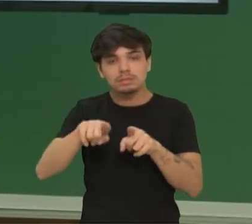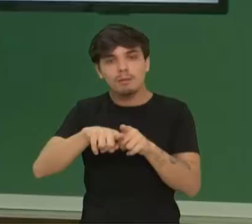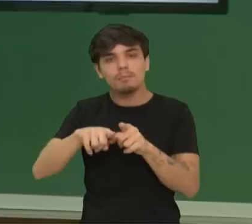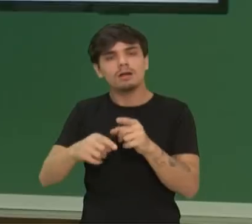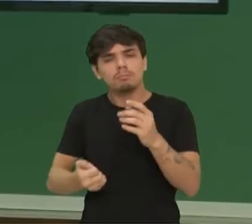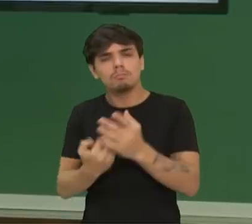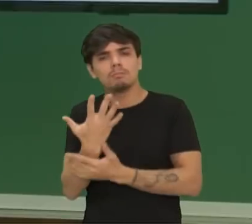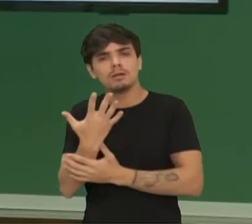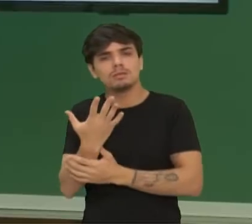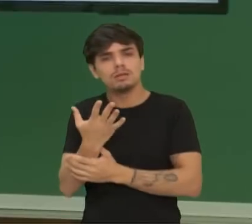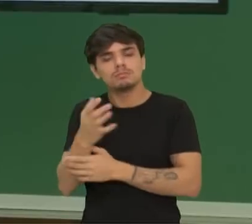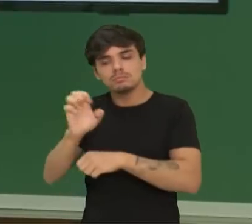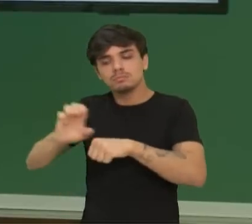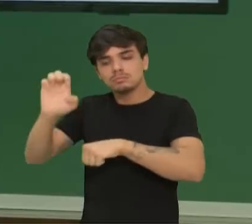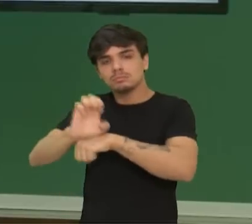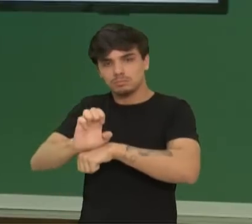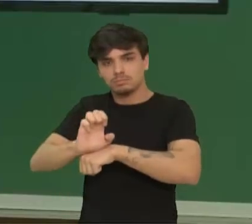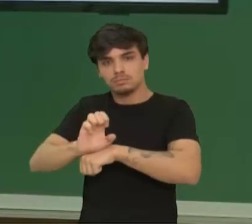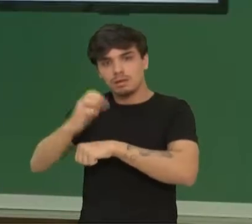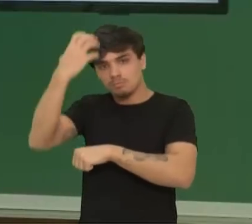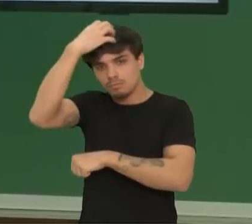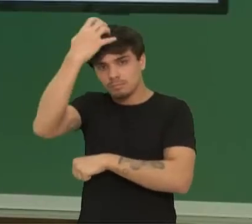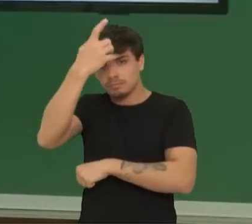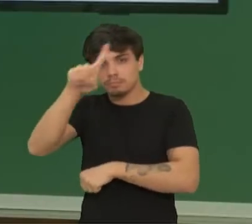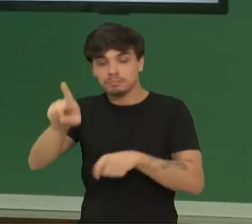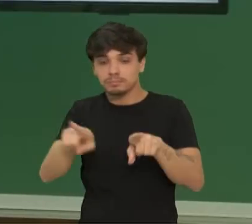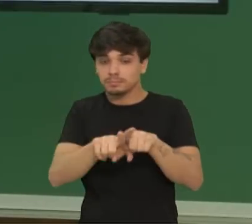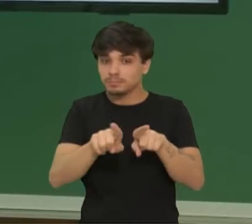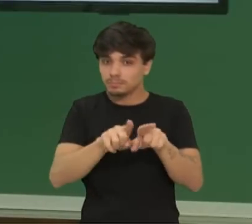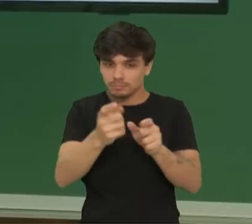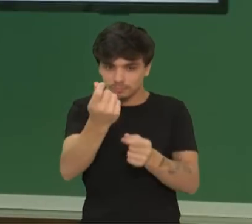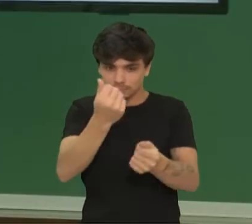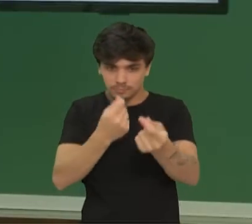estados absolutistas e o mercantilismo.